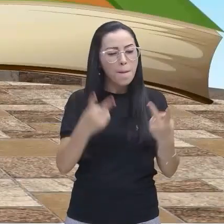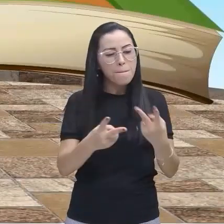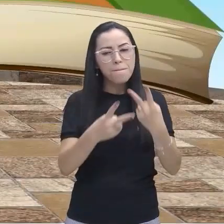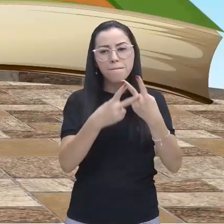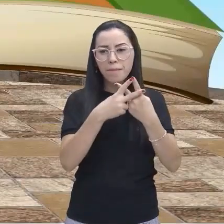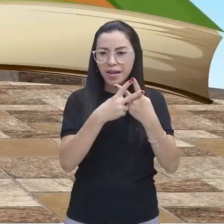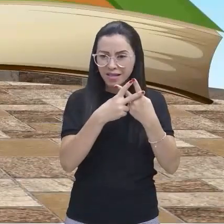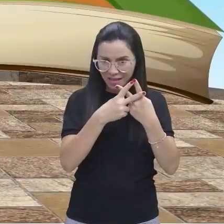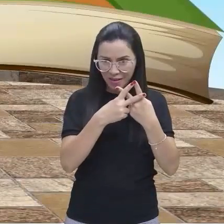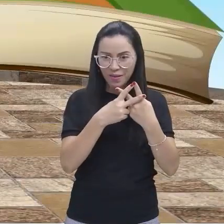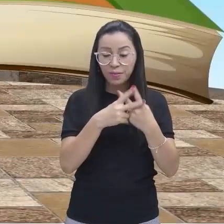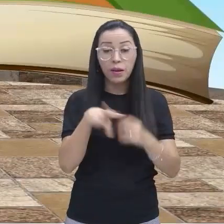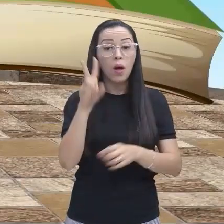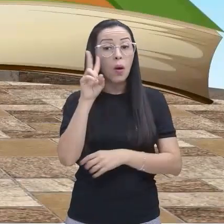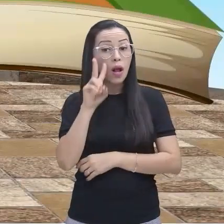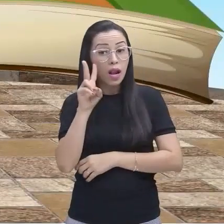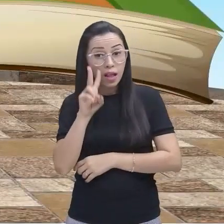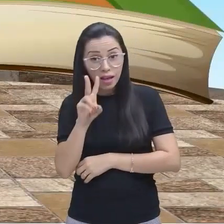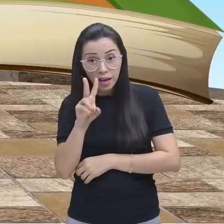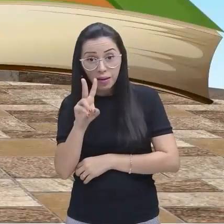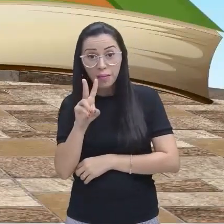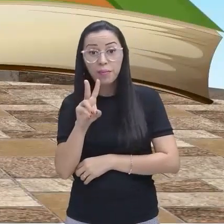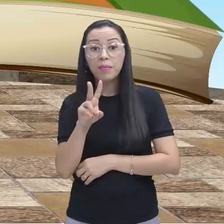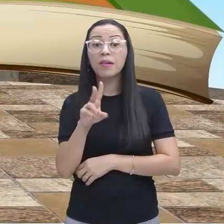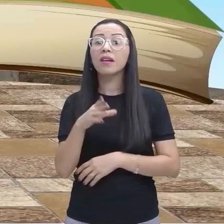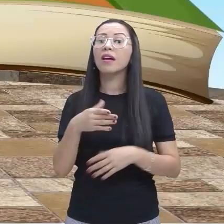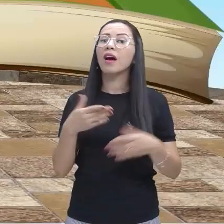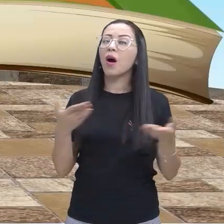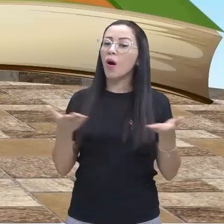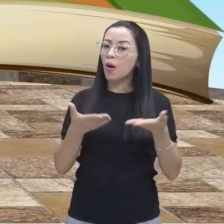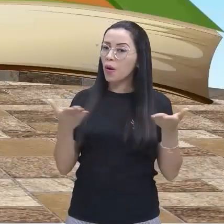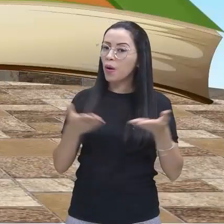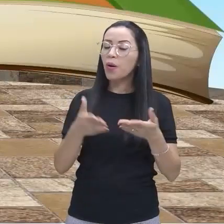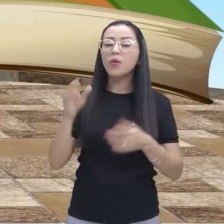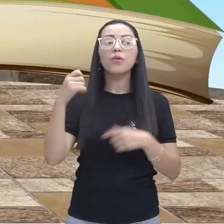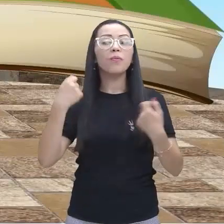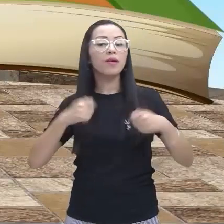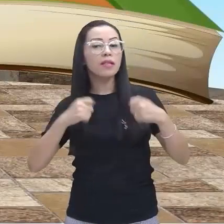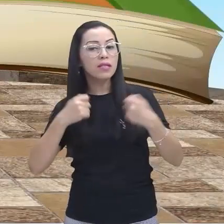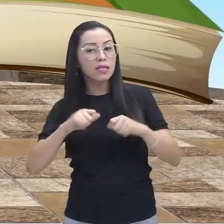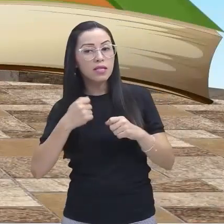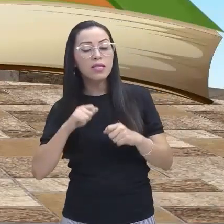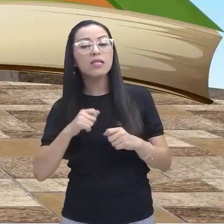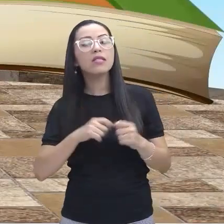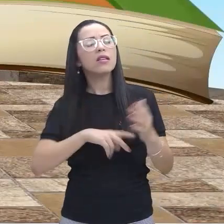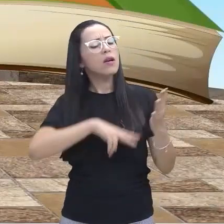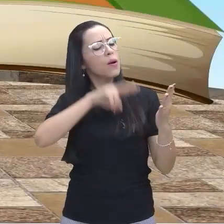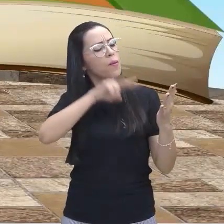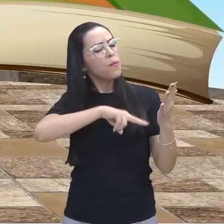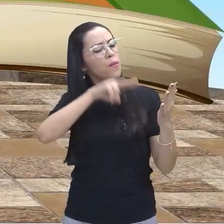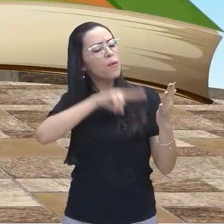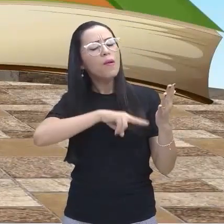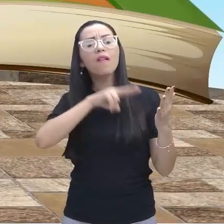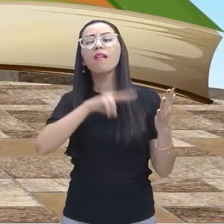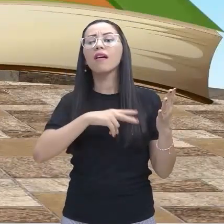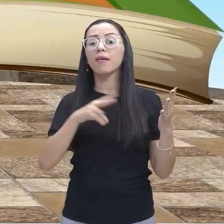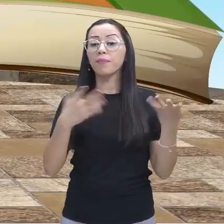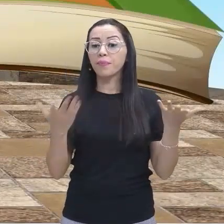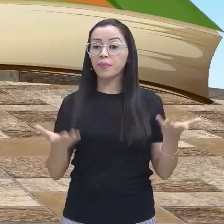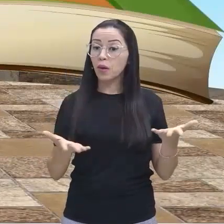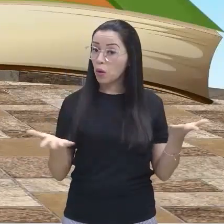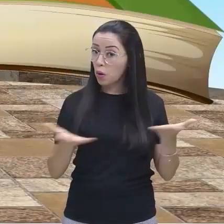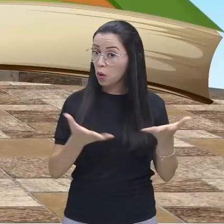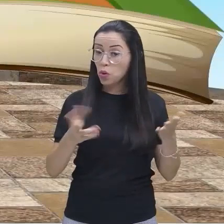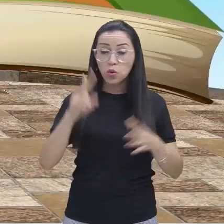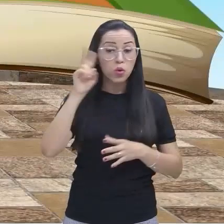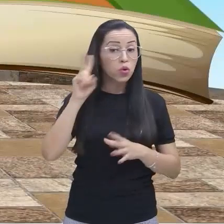Você lembra? Lembra que precisamos hoje aprender a compreender a leitura das histórias. E hoje da nossa fábula. Então, o